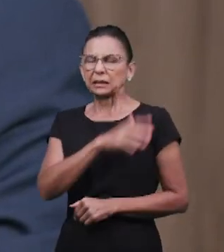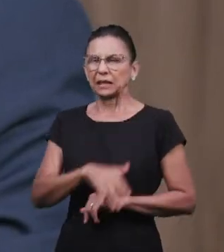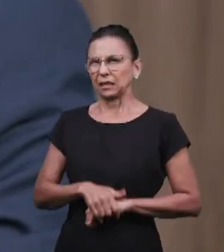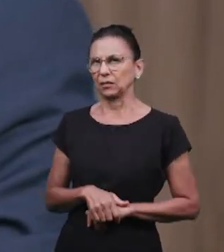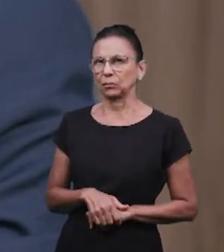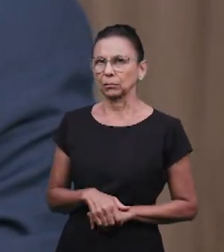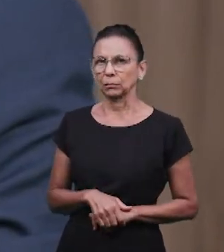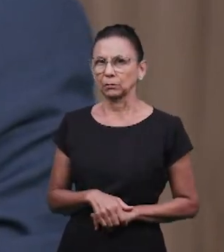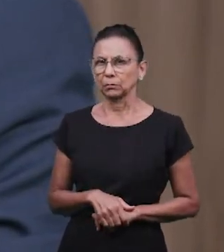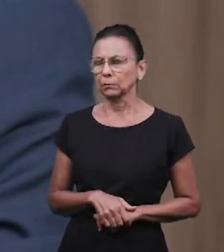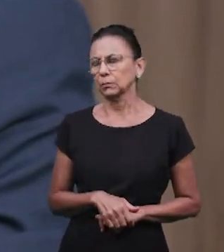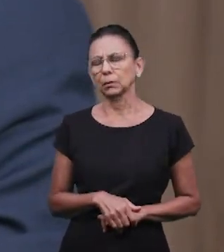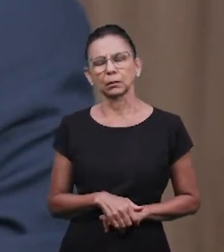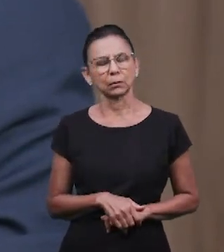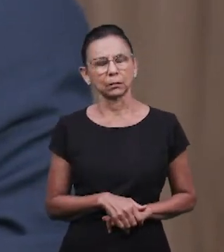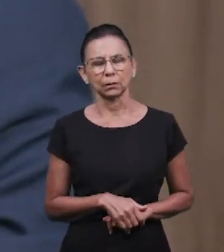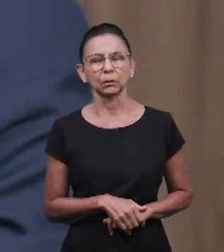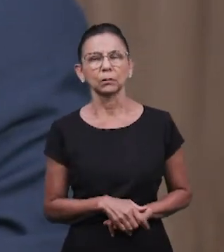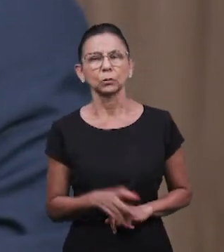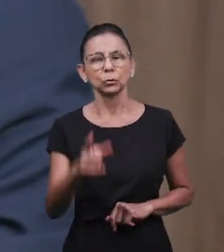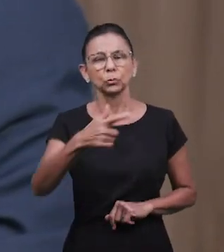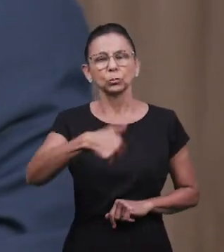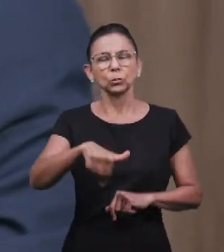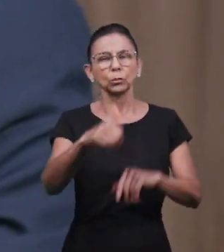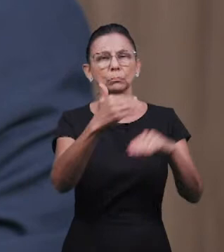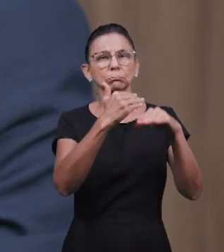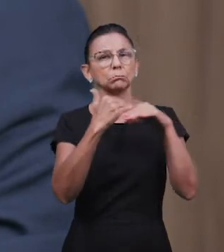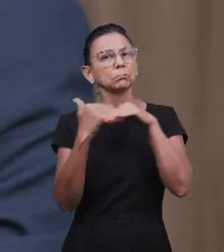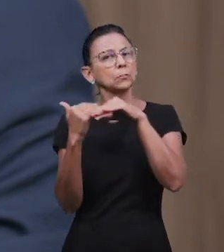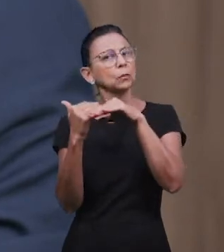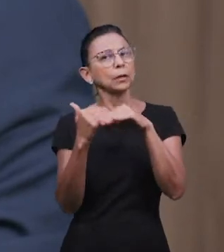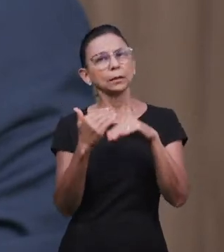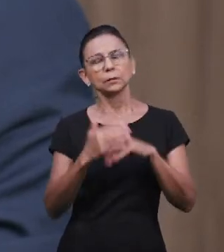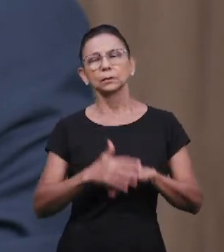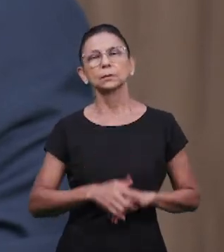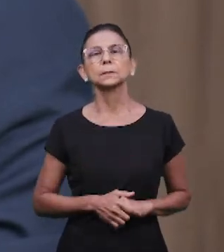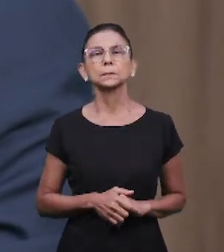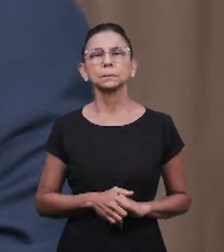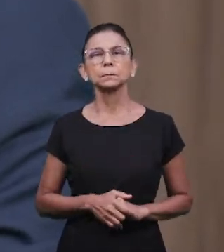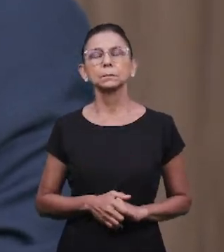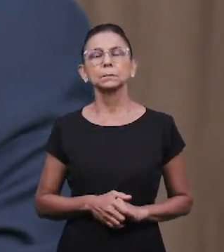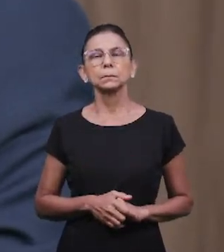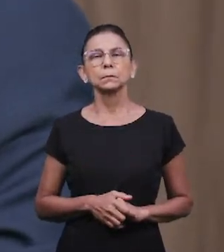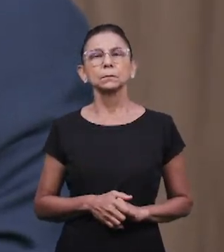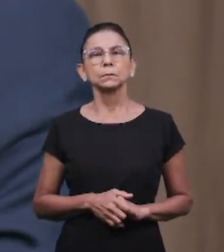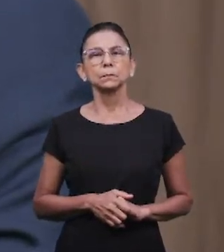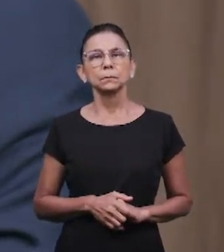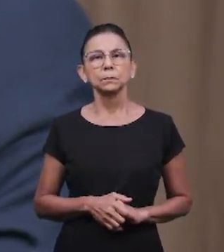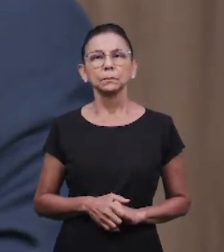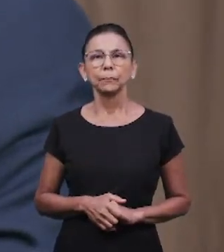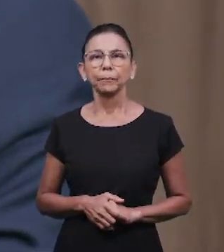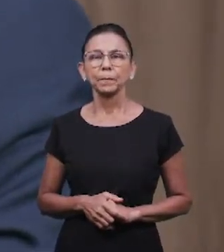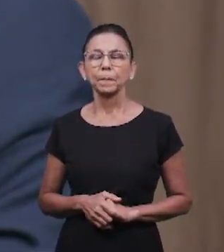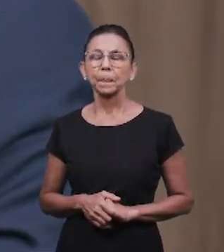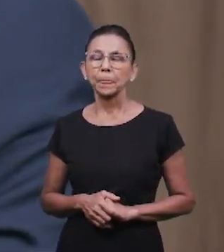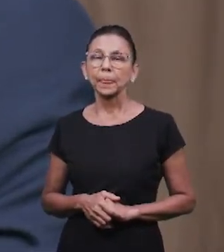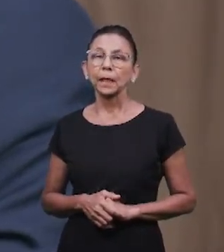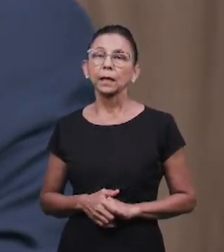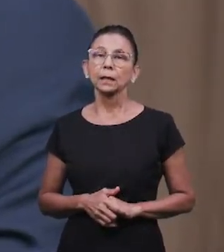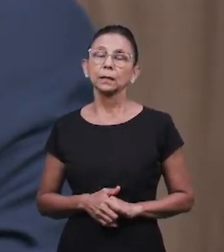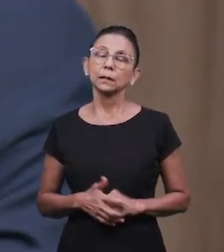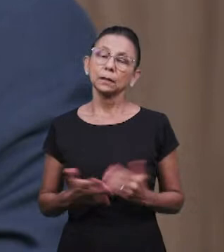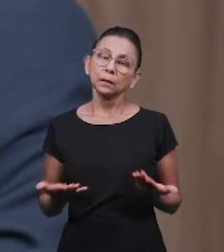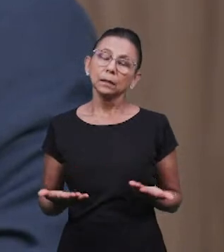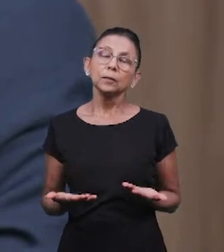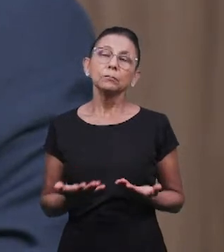pronto para receber qualquer pessoa da mesma forma. E eu entendo que esse é o trabalho do grupo de irmãos,